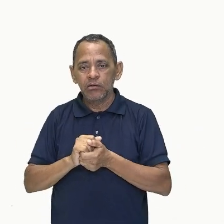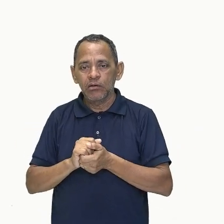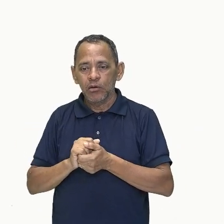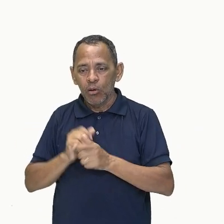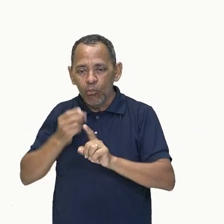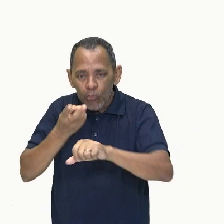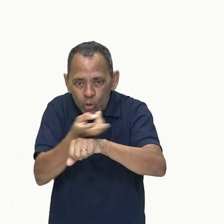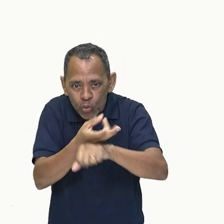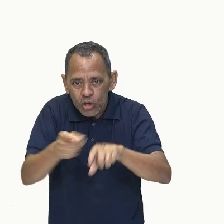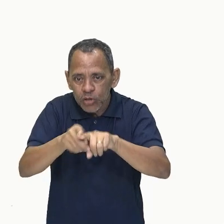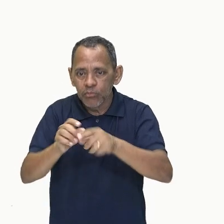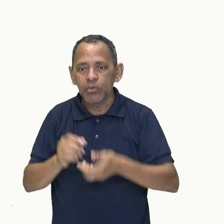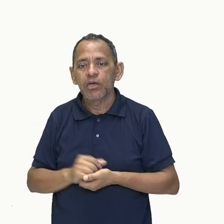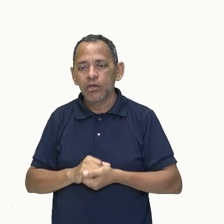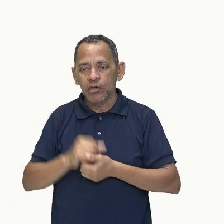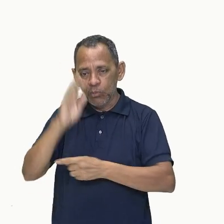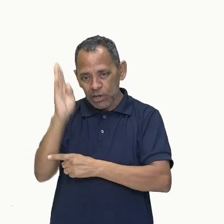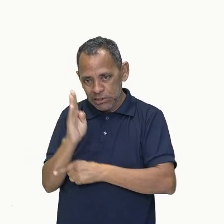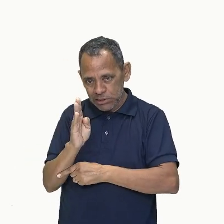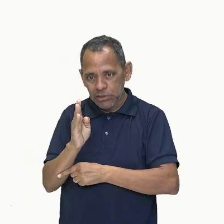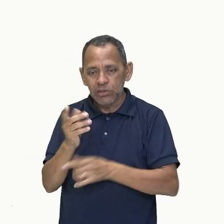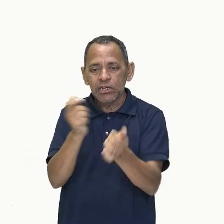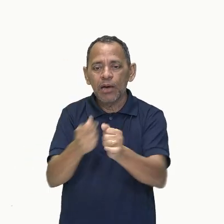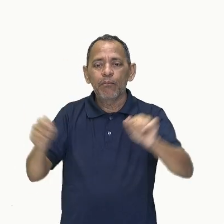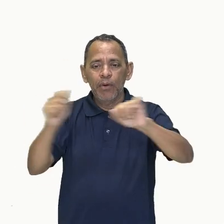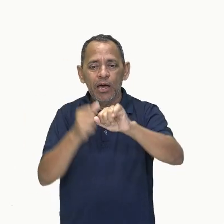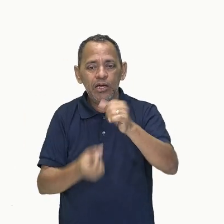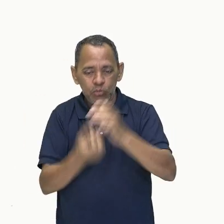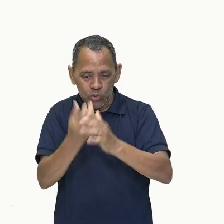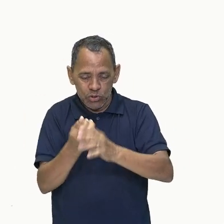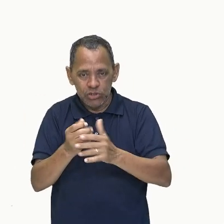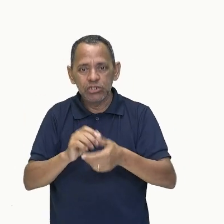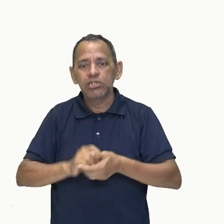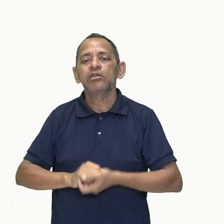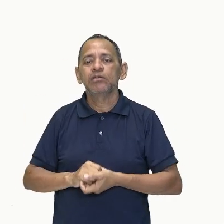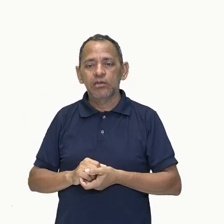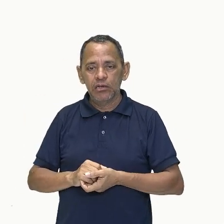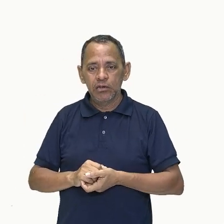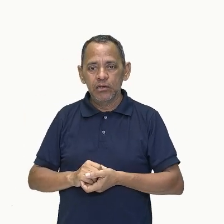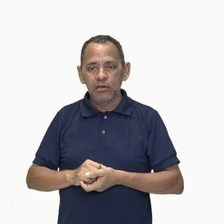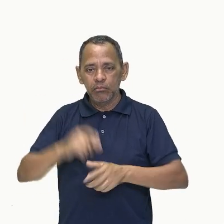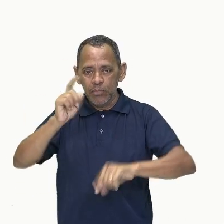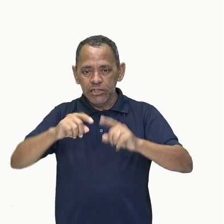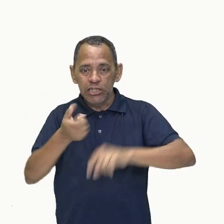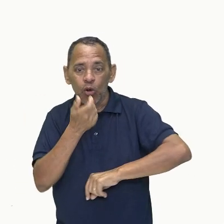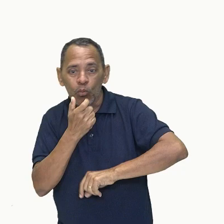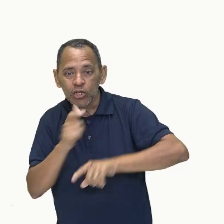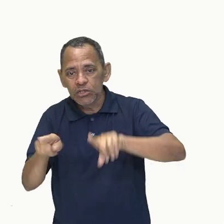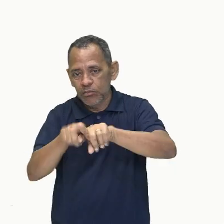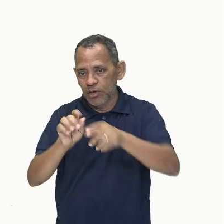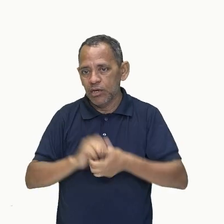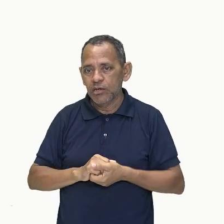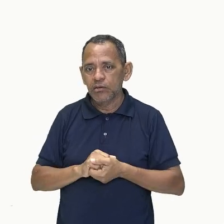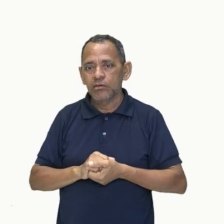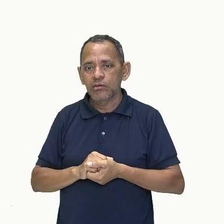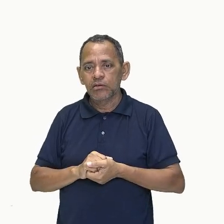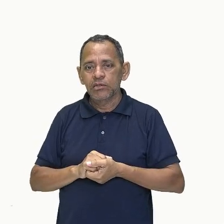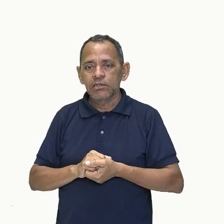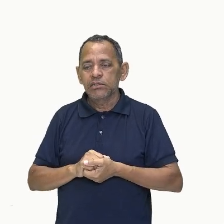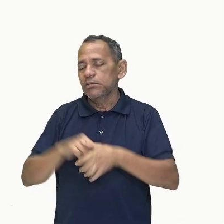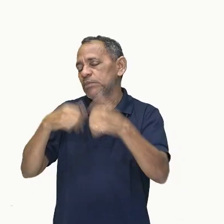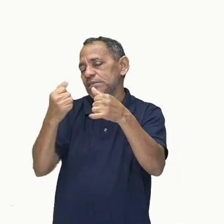produzir suas próprias vacinas, soros e medicamentos, protegendo sua população sem estar à mercê do mercado internacional ou de